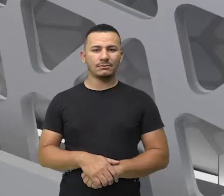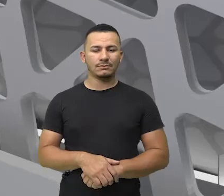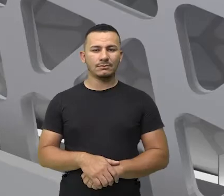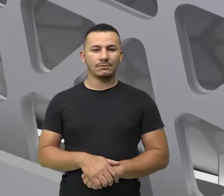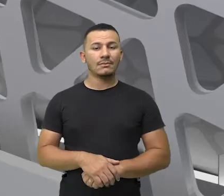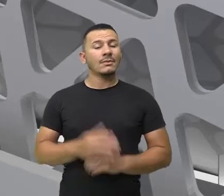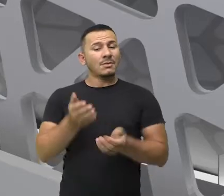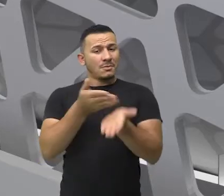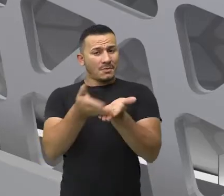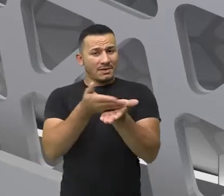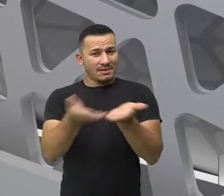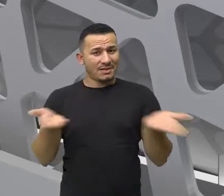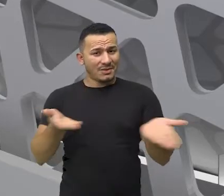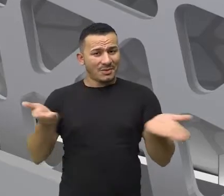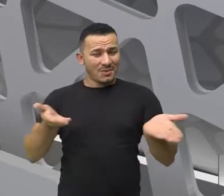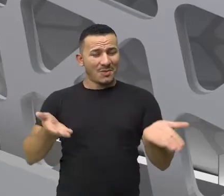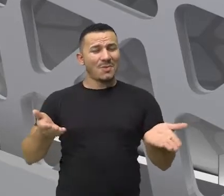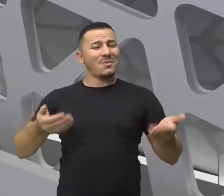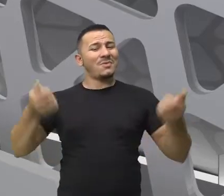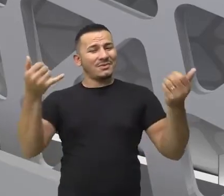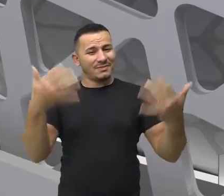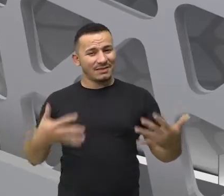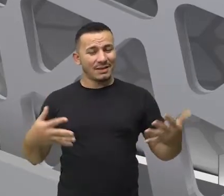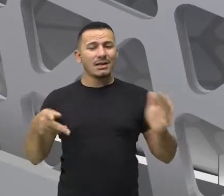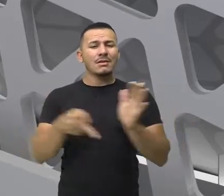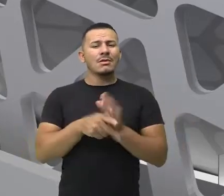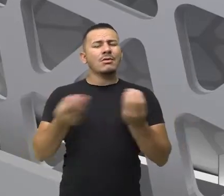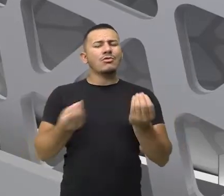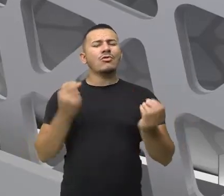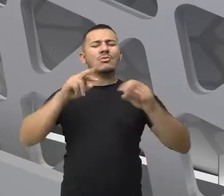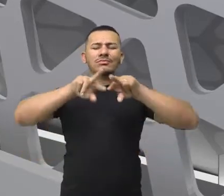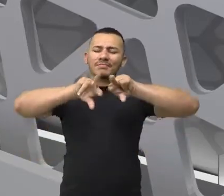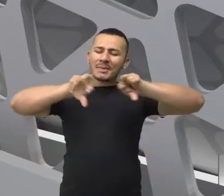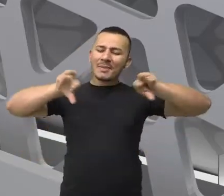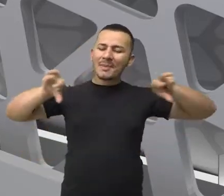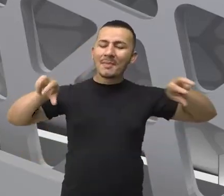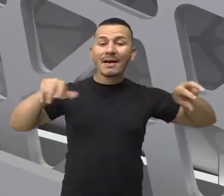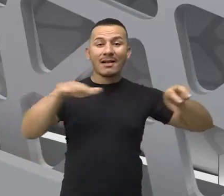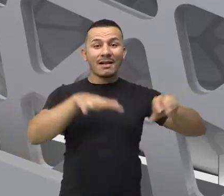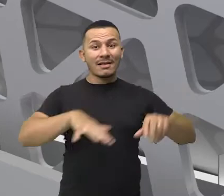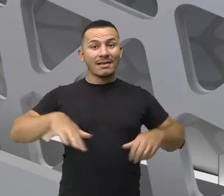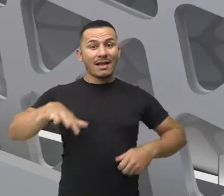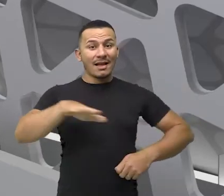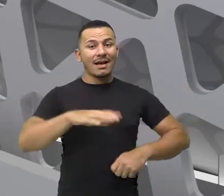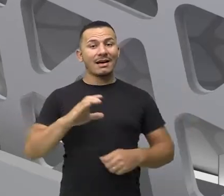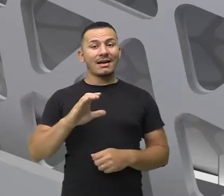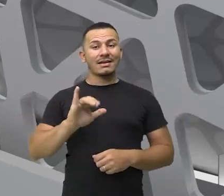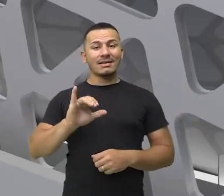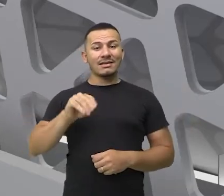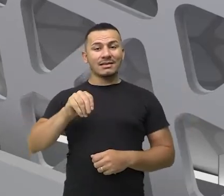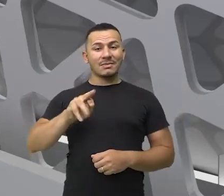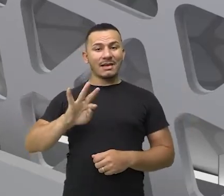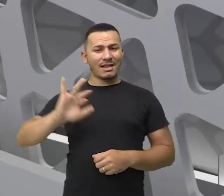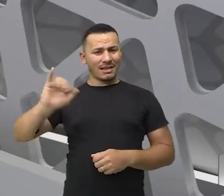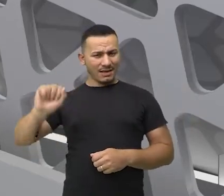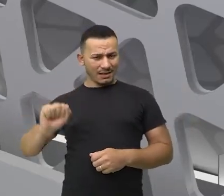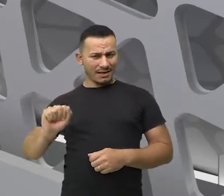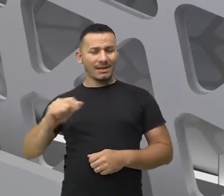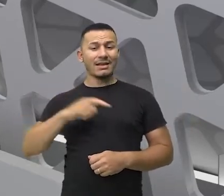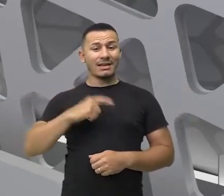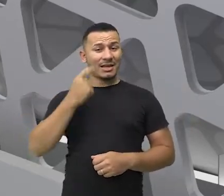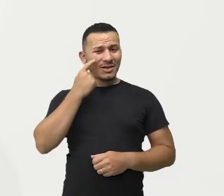E dando início a esse momento sobre uma imersão no mundo da simetria, vamos relembrar algumas coisas.